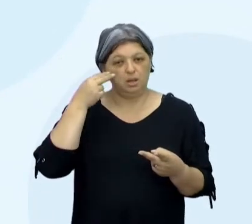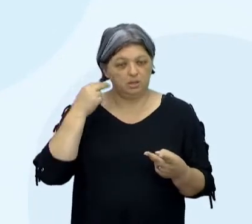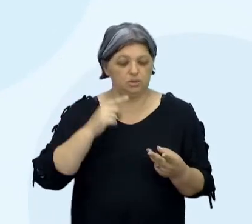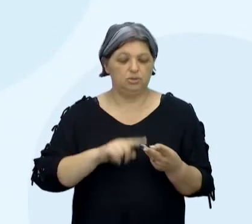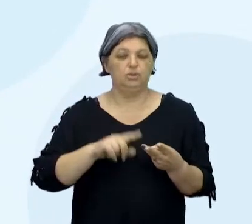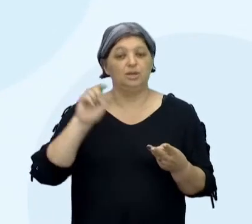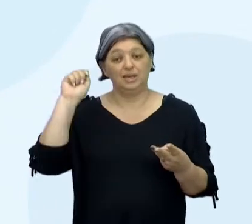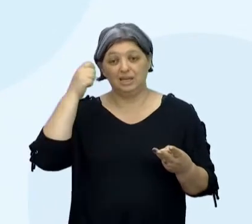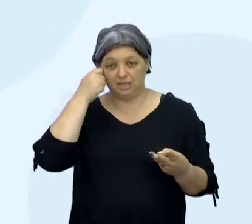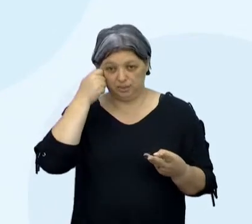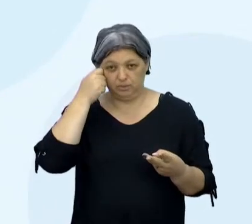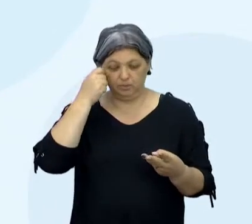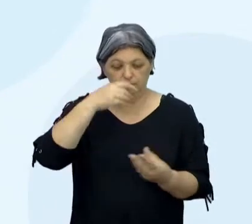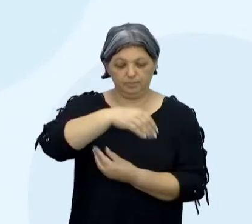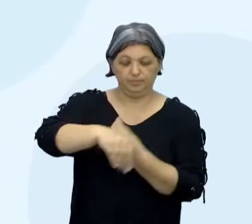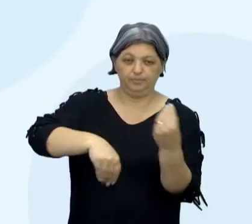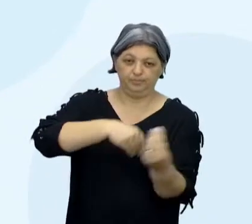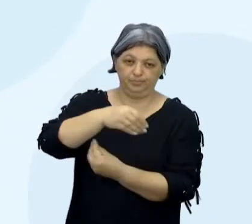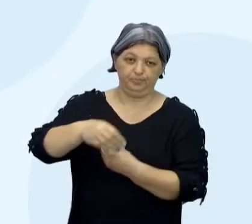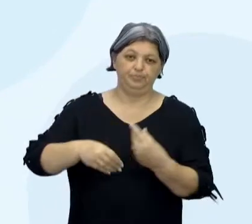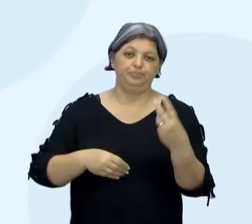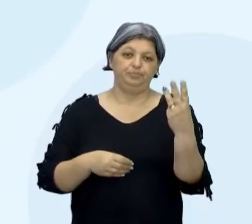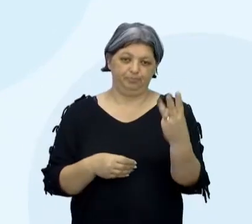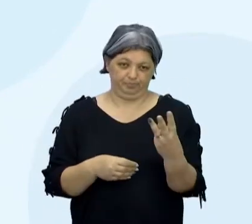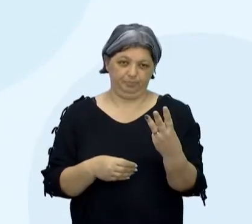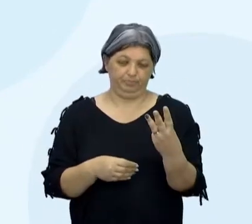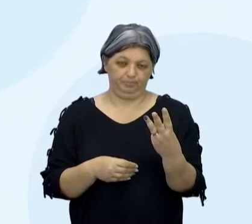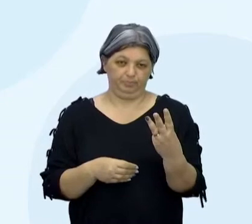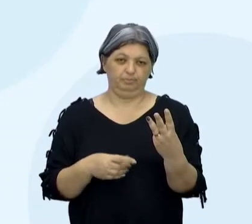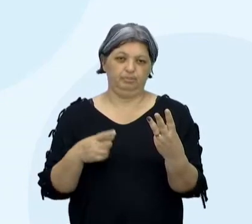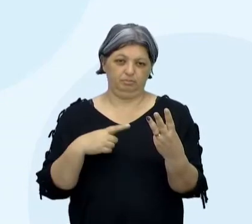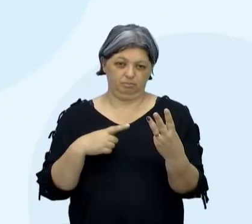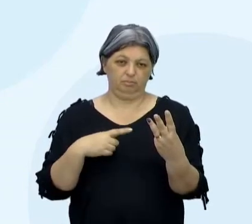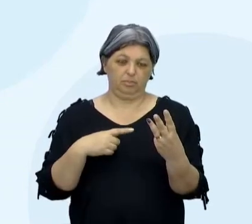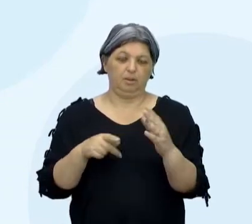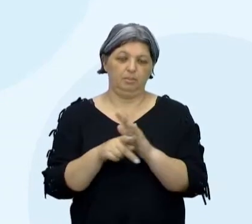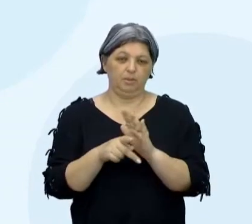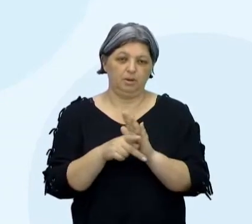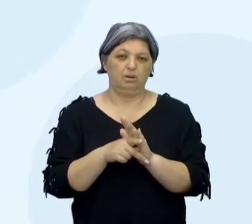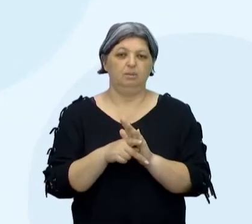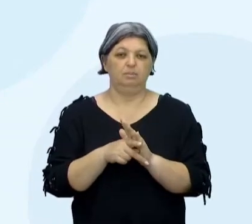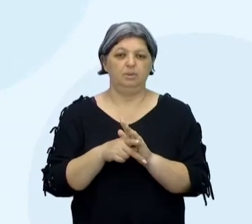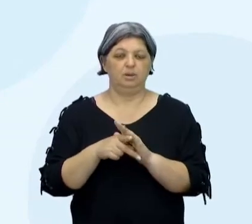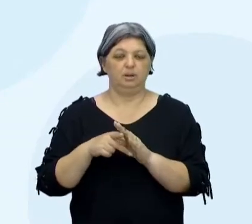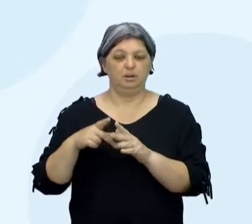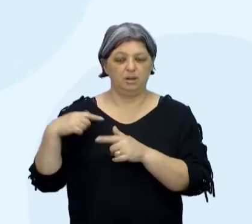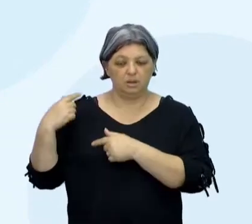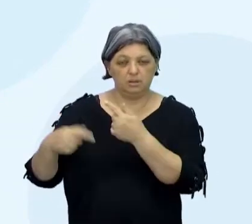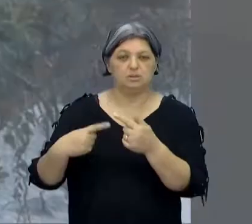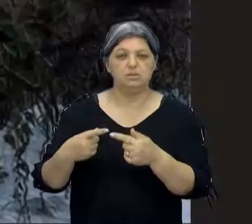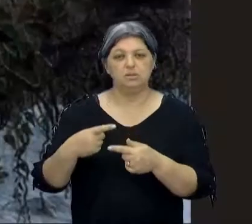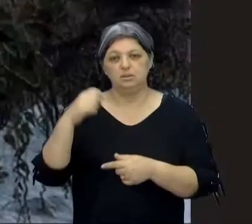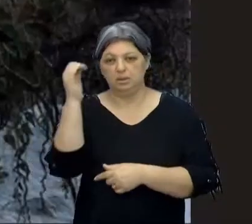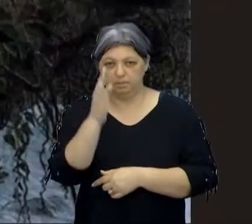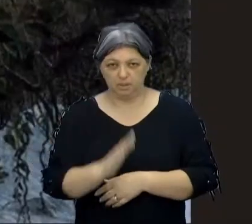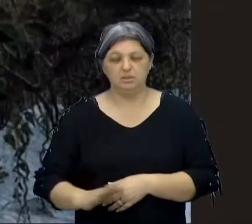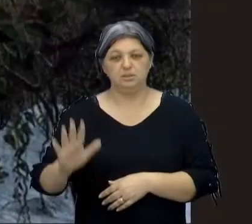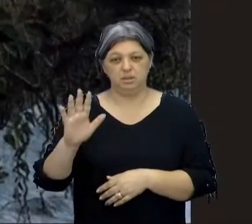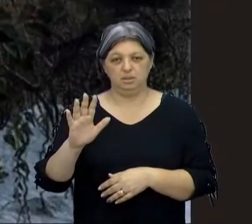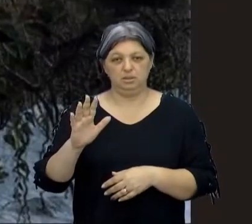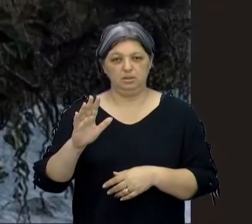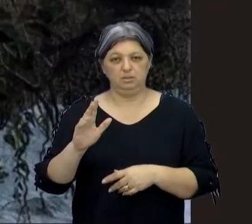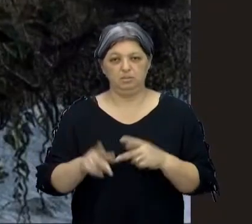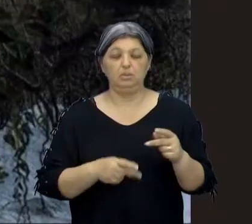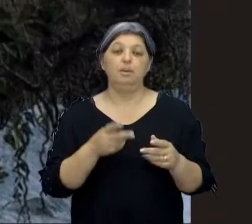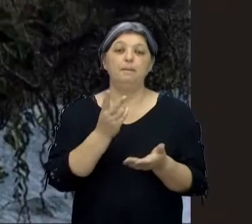africano na mistura dessas três acabou nascendo um brasileiro então sendo assim mesmo quem